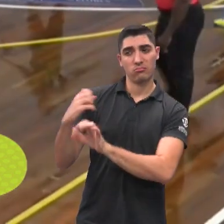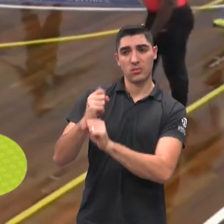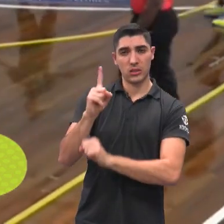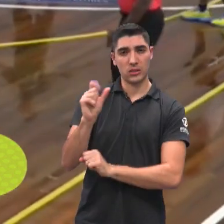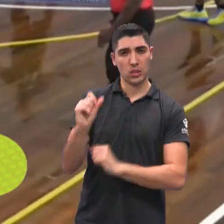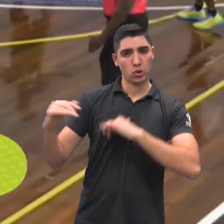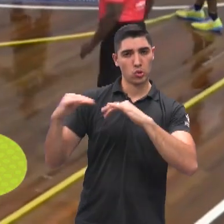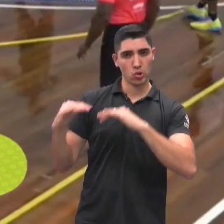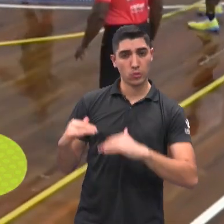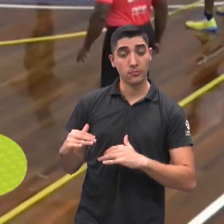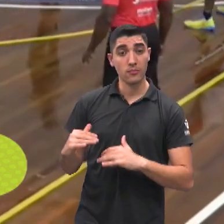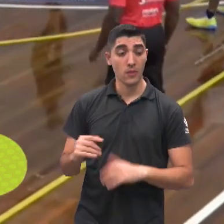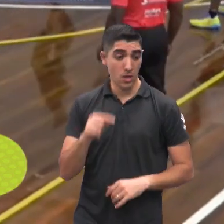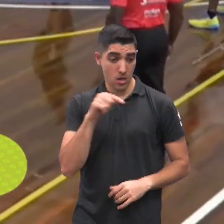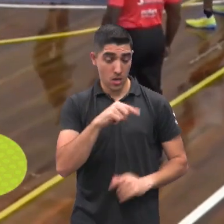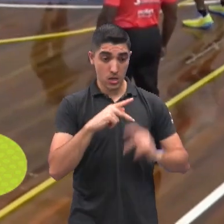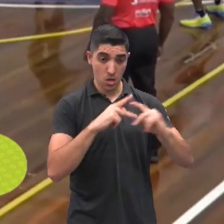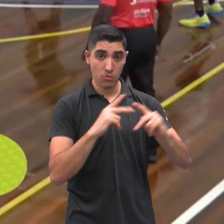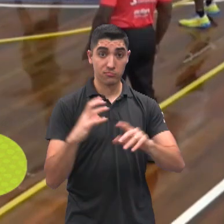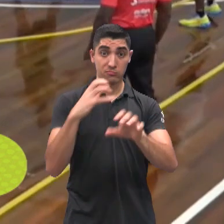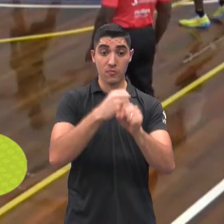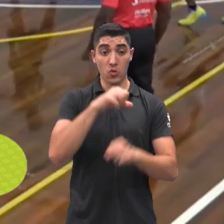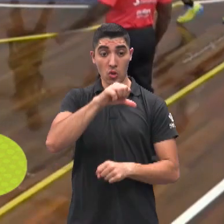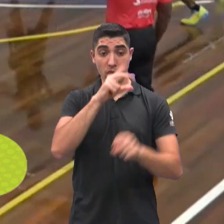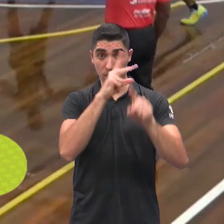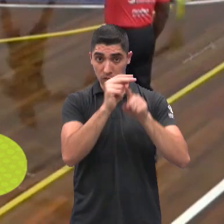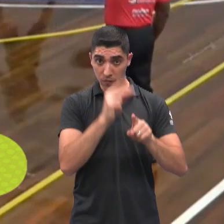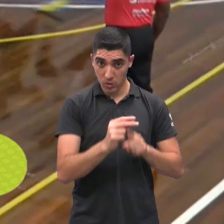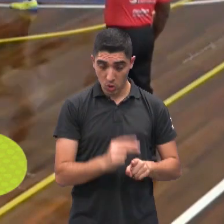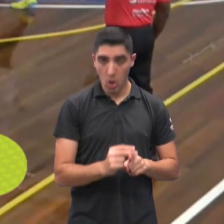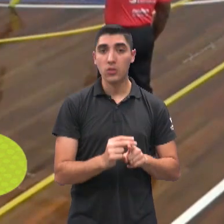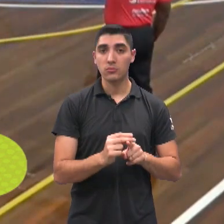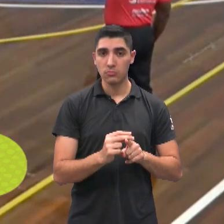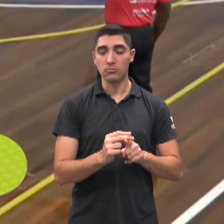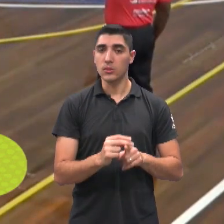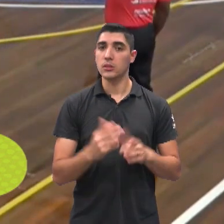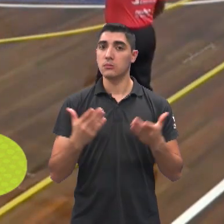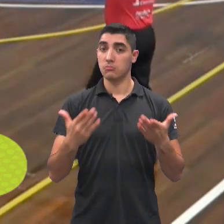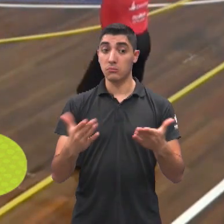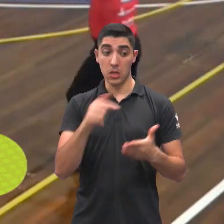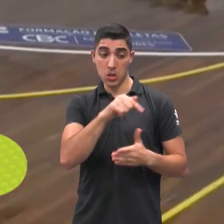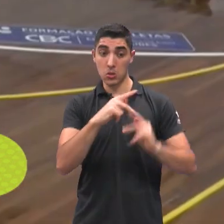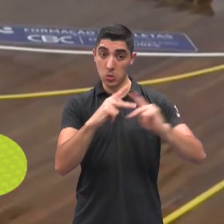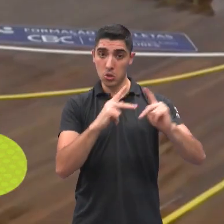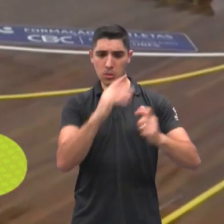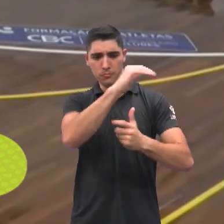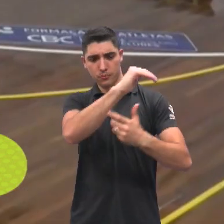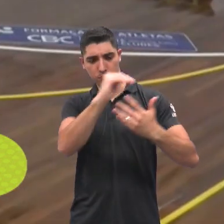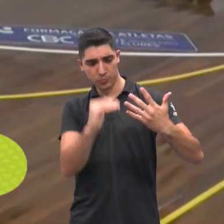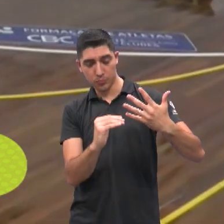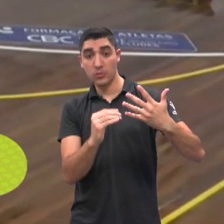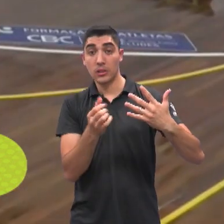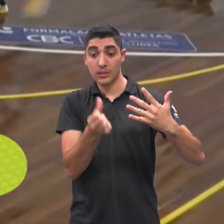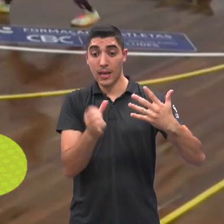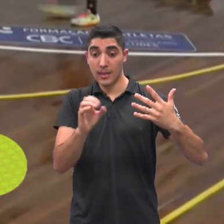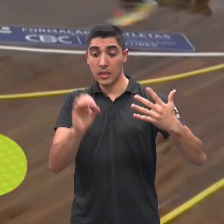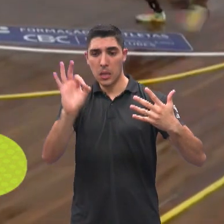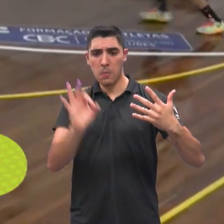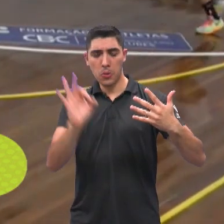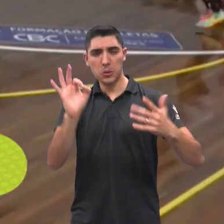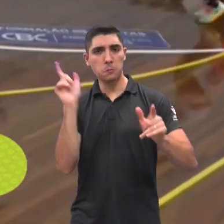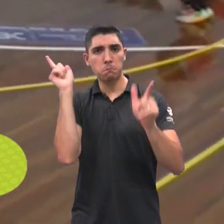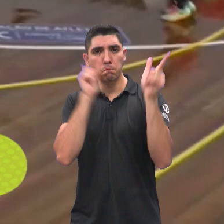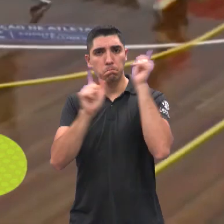São José agora chega a 9 vitórias em 16 partidas e aparece na tabela de classificação com 60% de